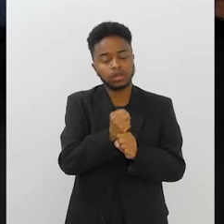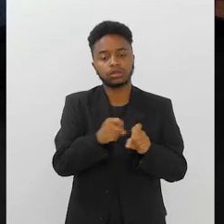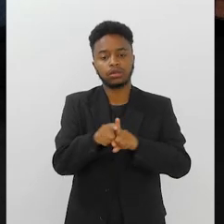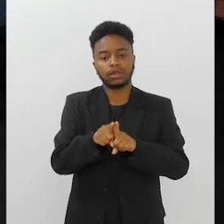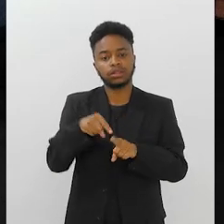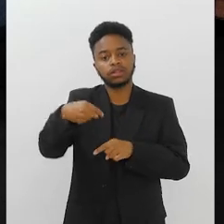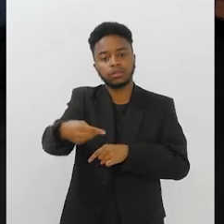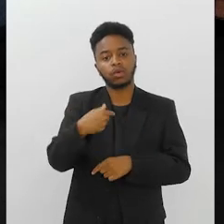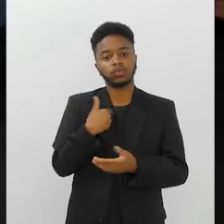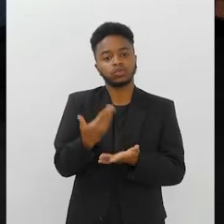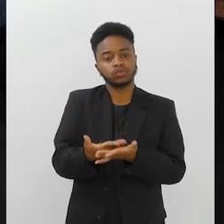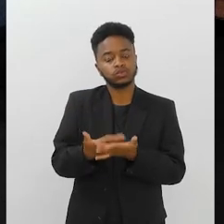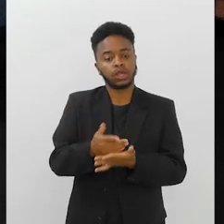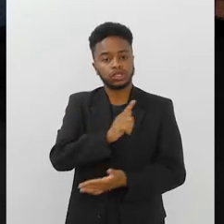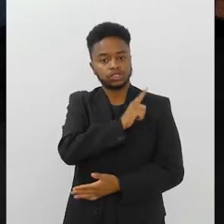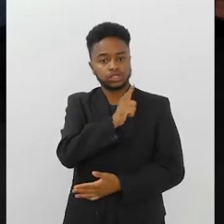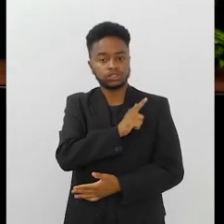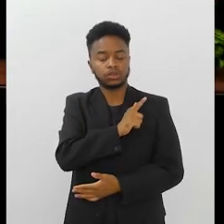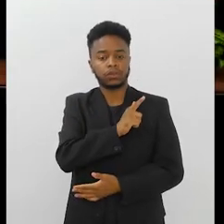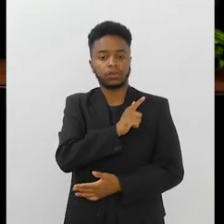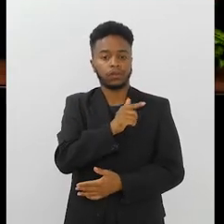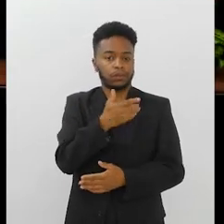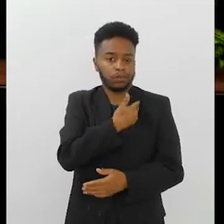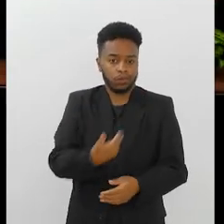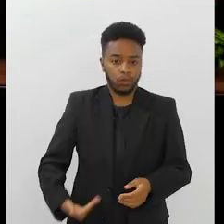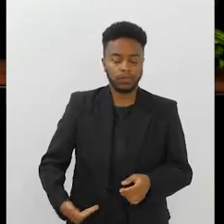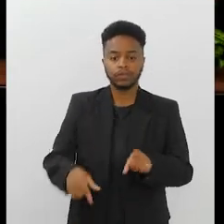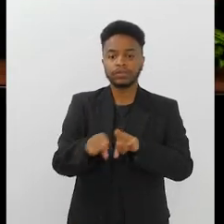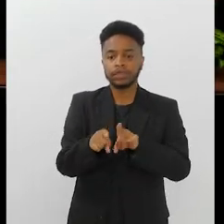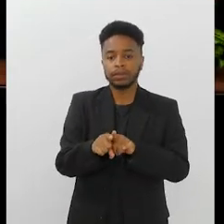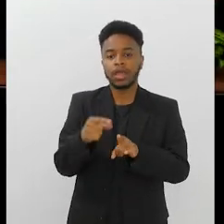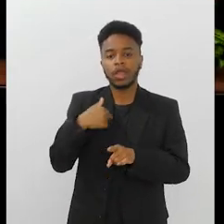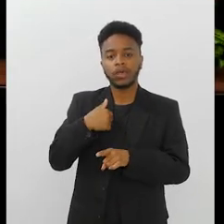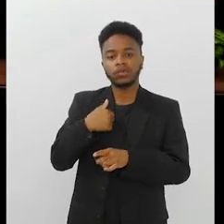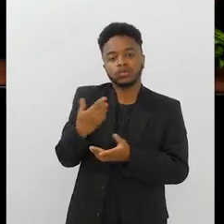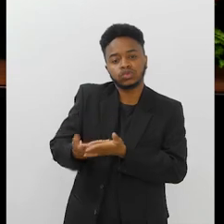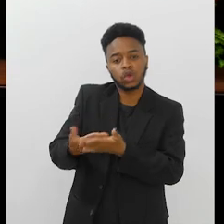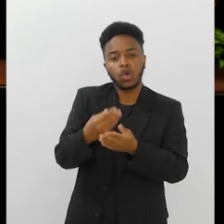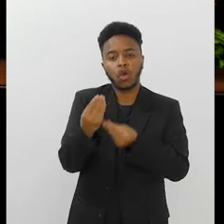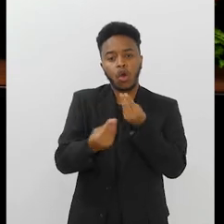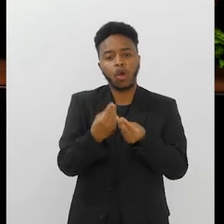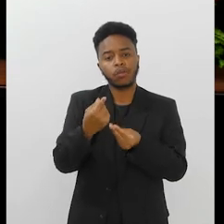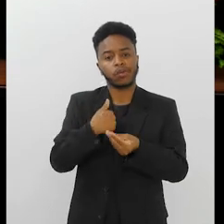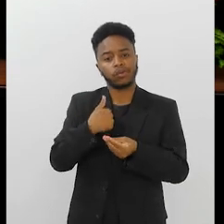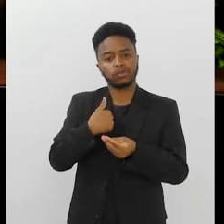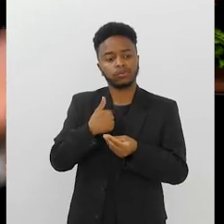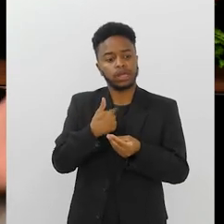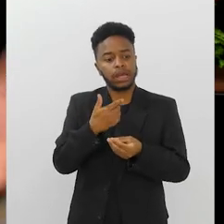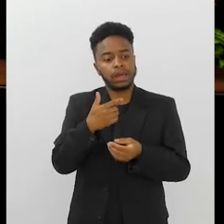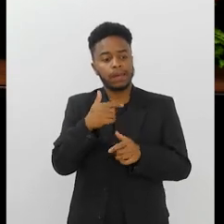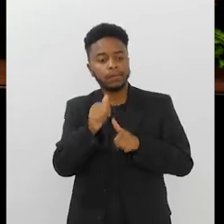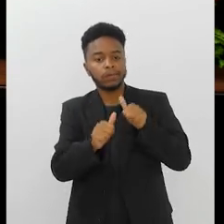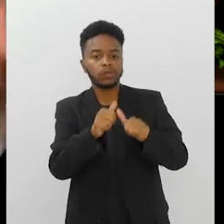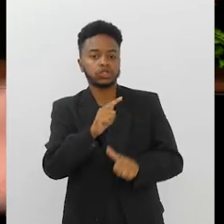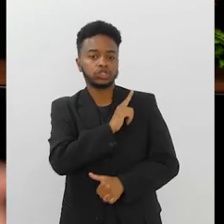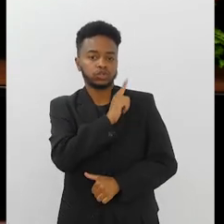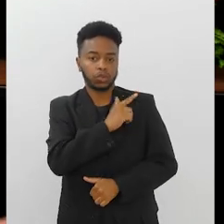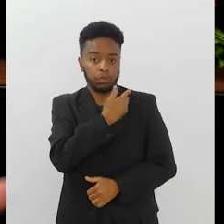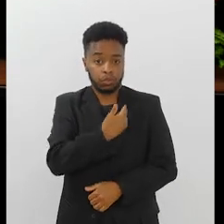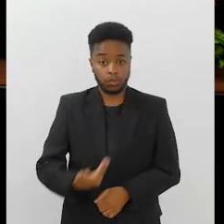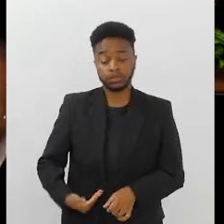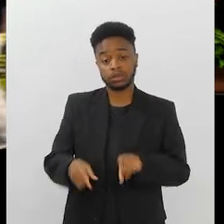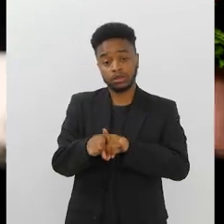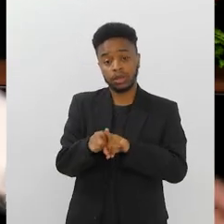como fui fazer Gestão Pública devido às questões que a gente vive de fato e fui me tornar um gestor público e aí fui estudar ciências da